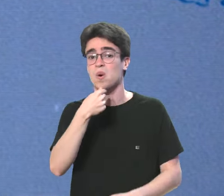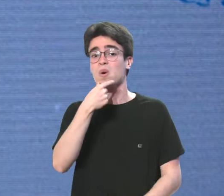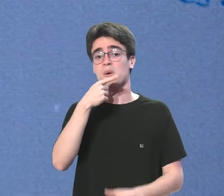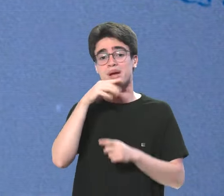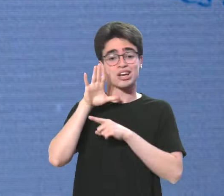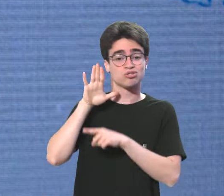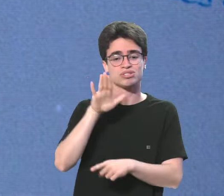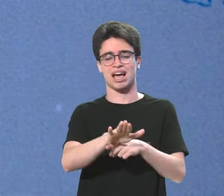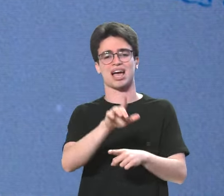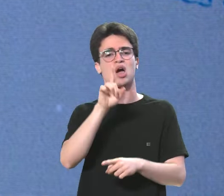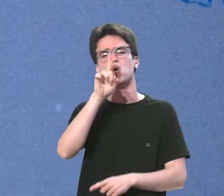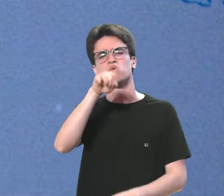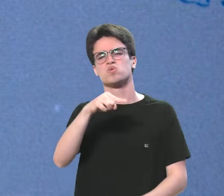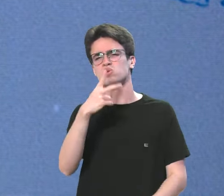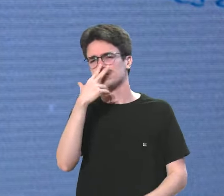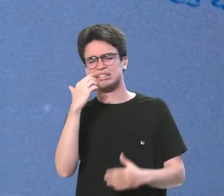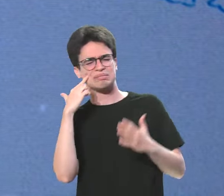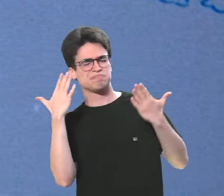teus